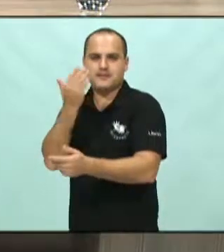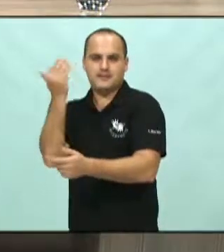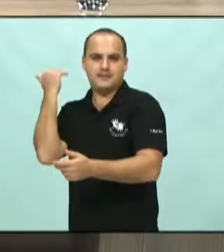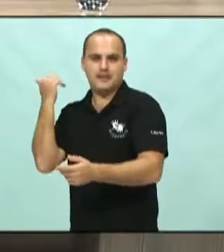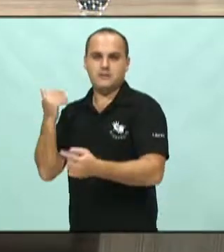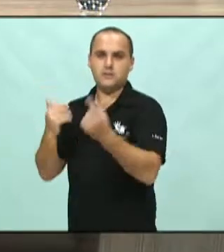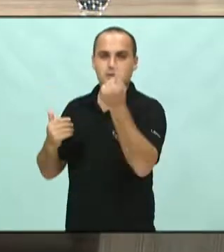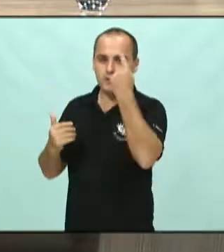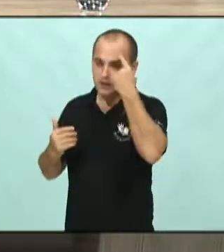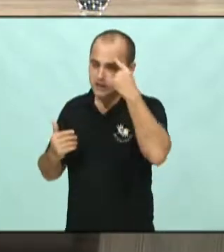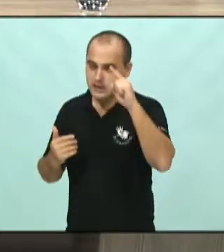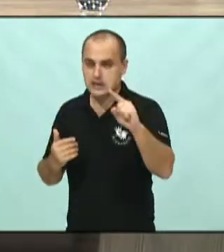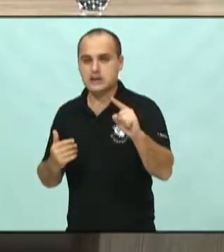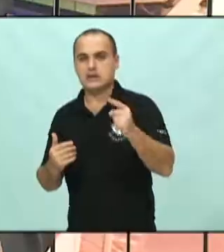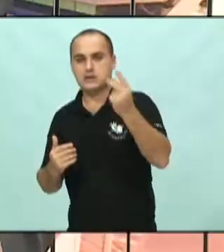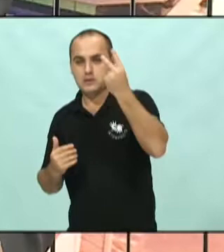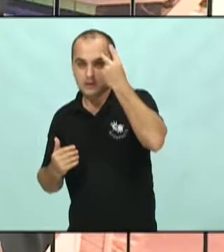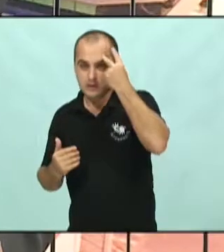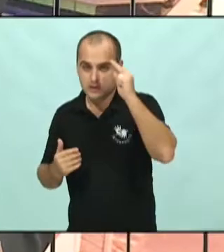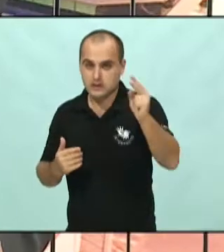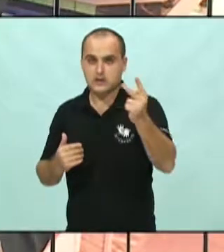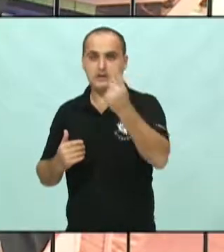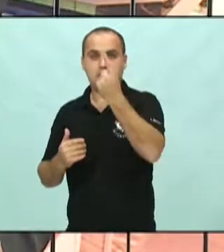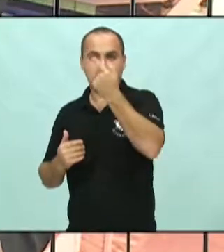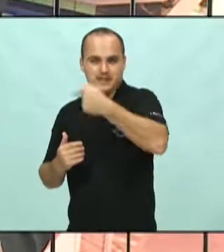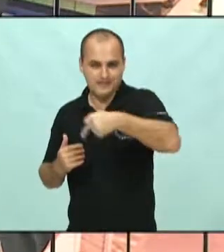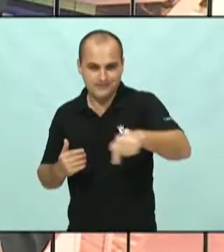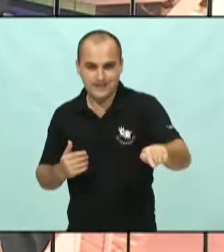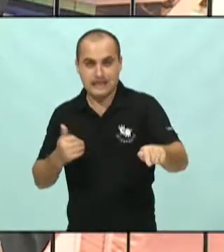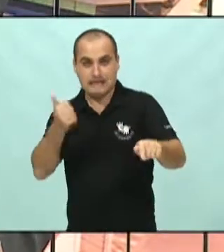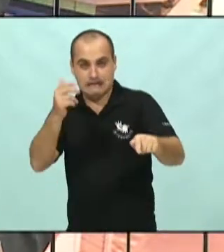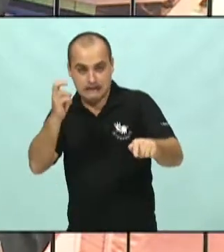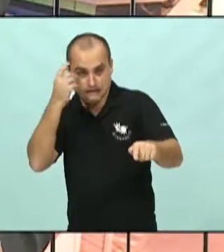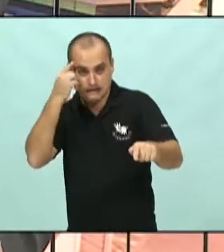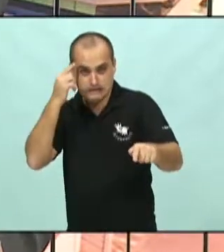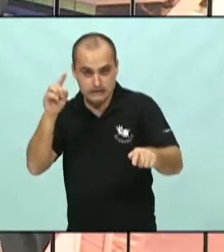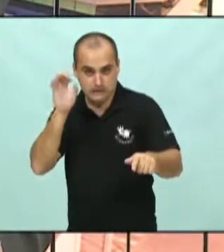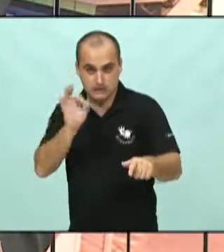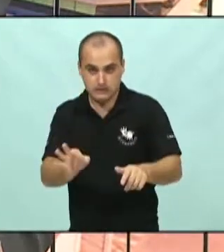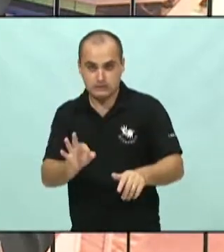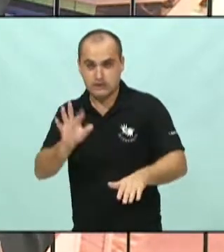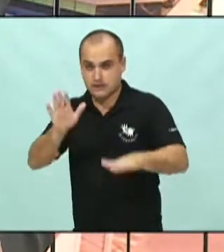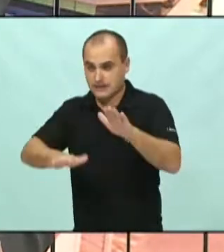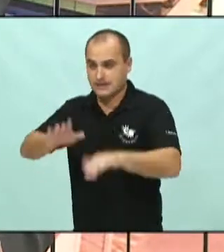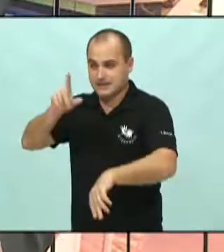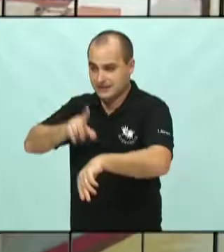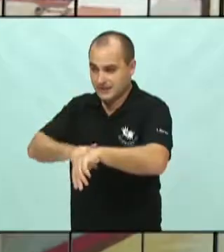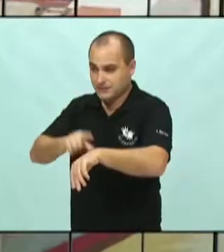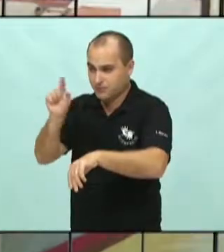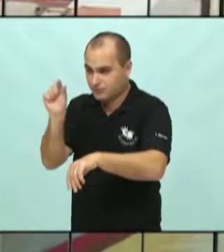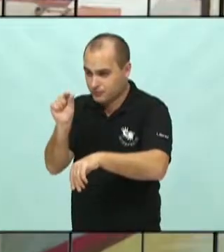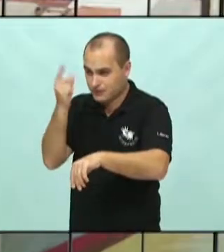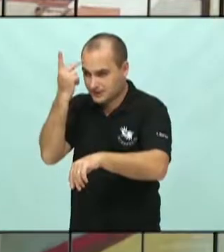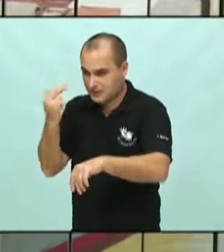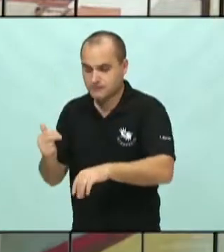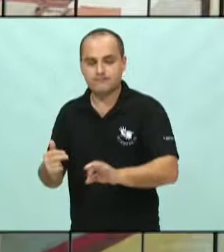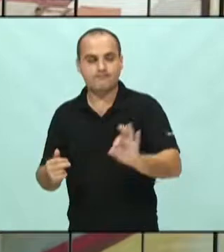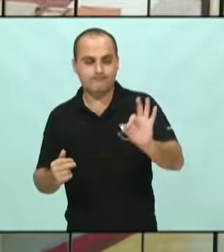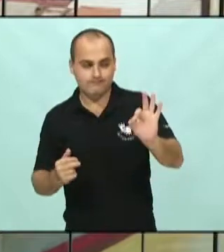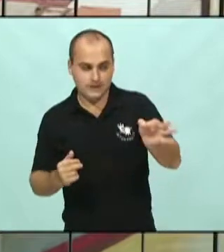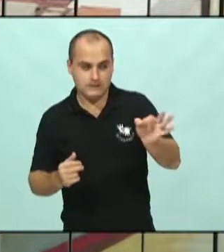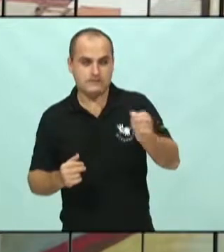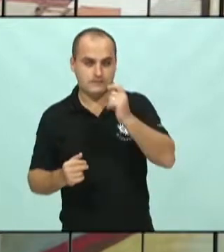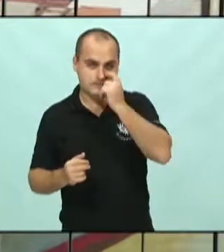dia, 2 dias, 1 semana, 15 dias, quando vê. Sim. Vai tempo para buscar, às vezes, uma pequena história, né? Exatamente. Tanto é